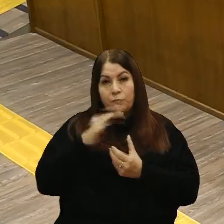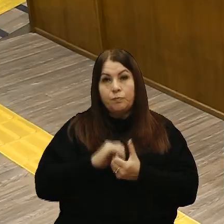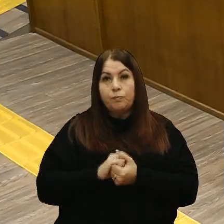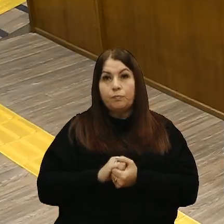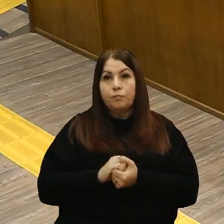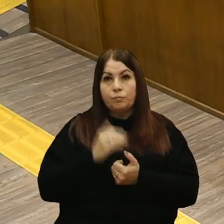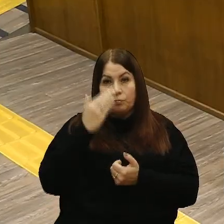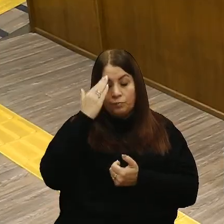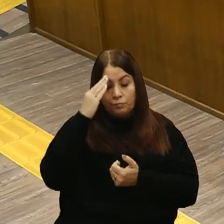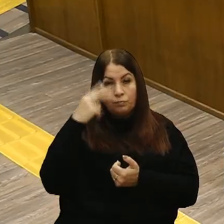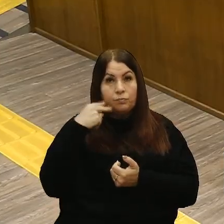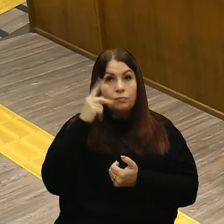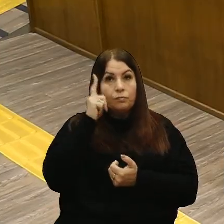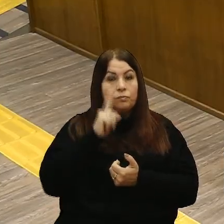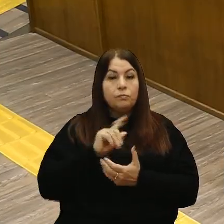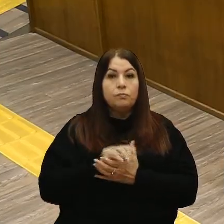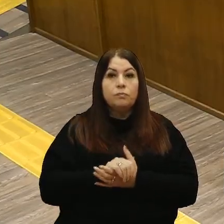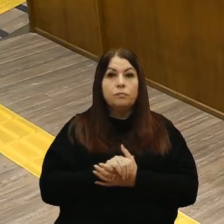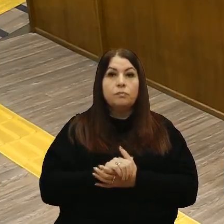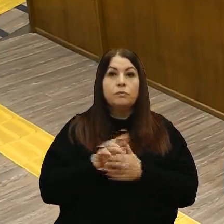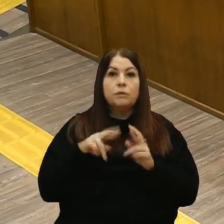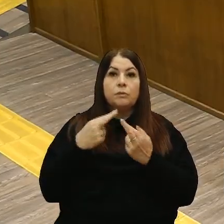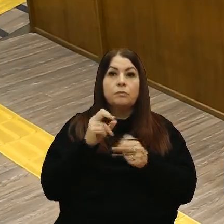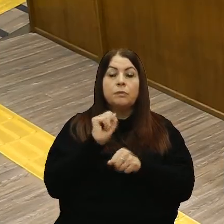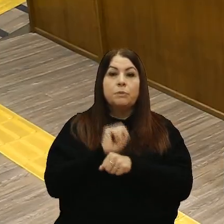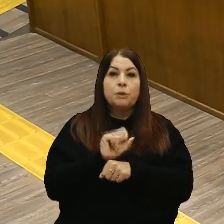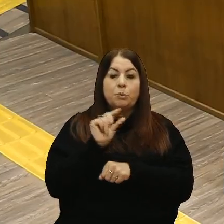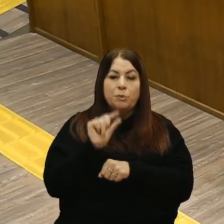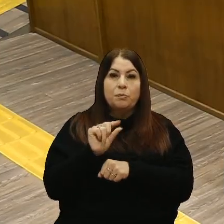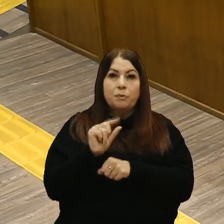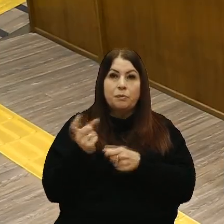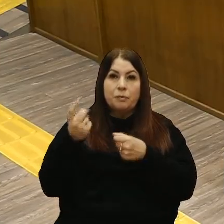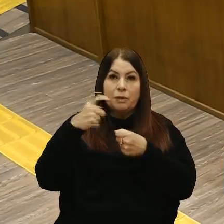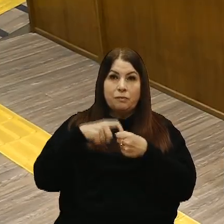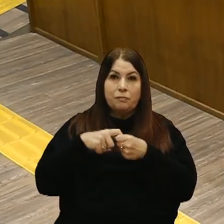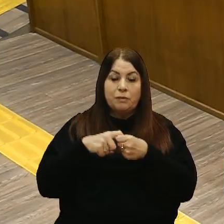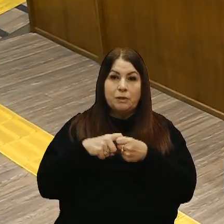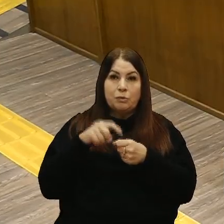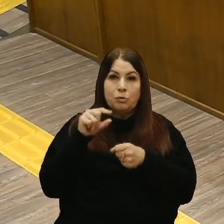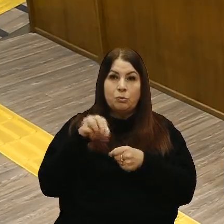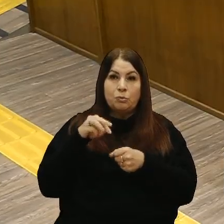Obrigado, vereador Lucas. A sessão está suspensa. Retornaremos dentro de instantes.